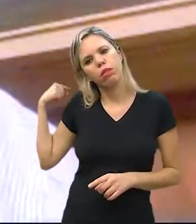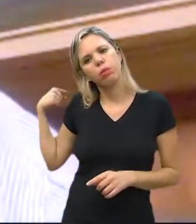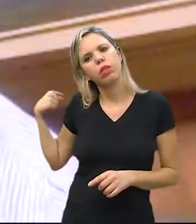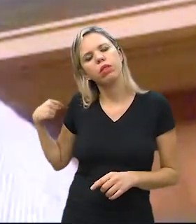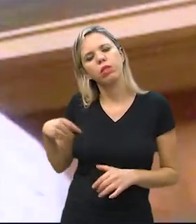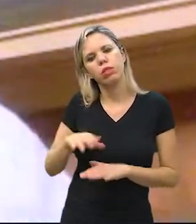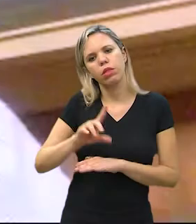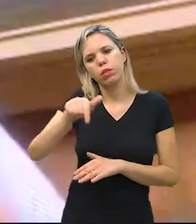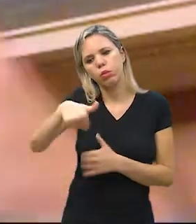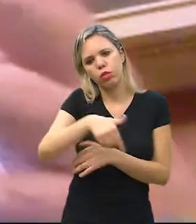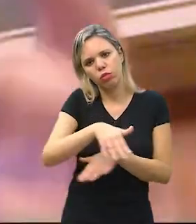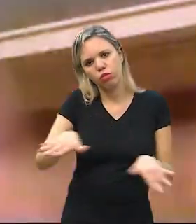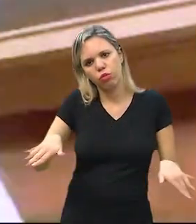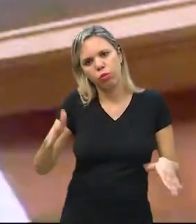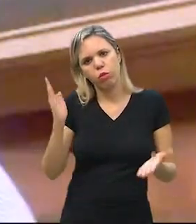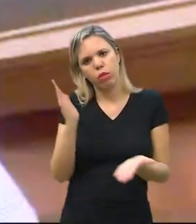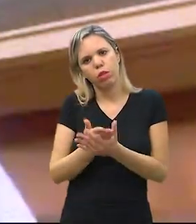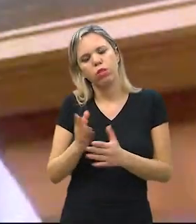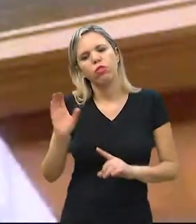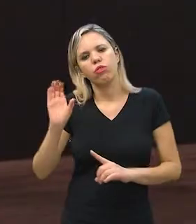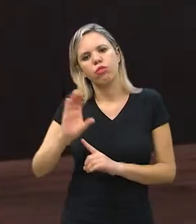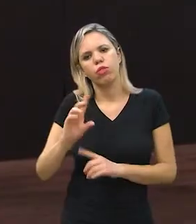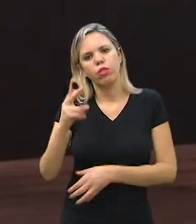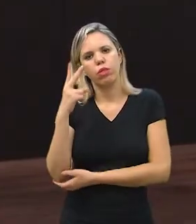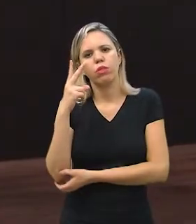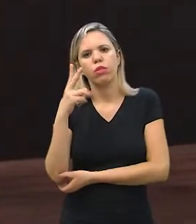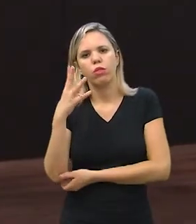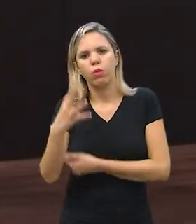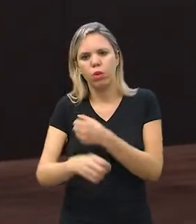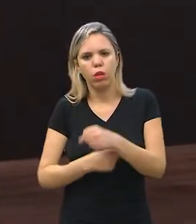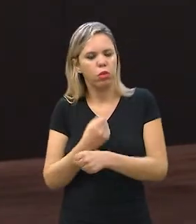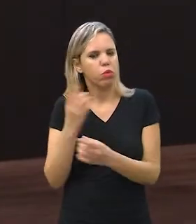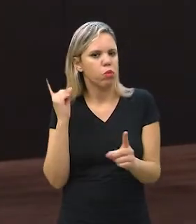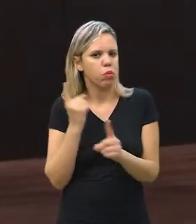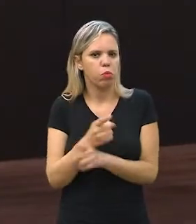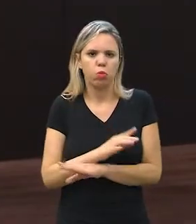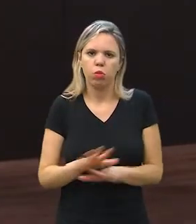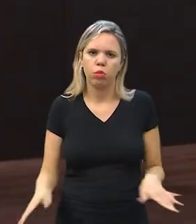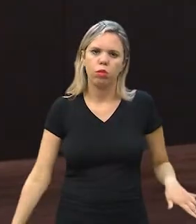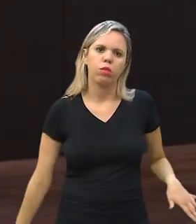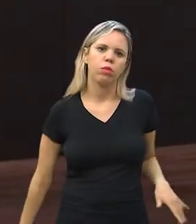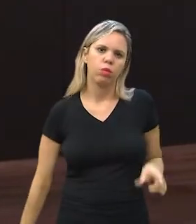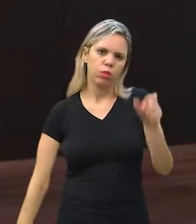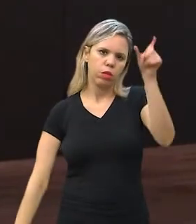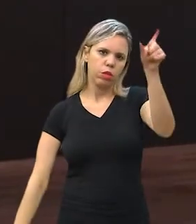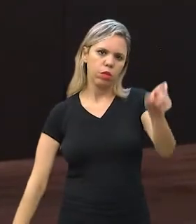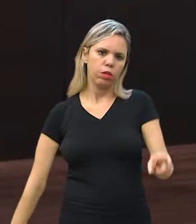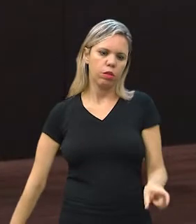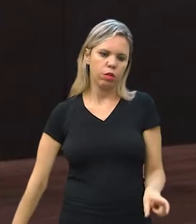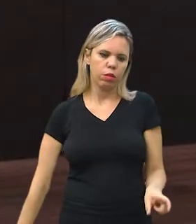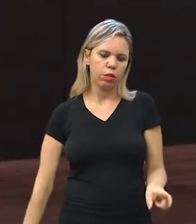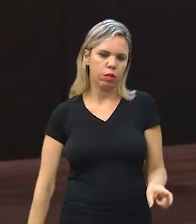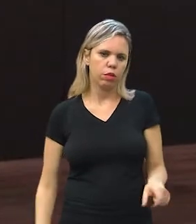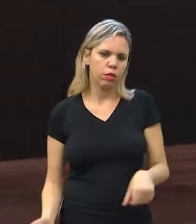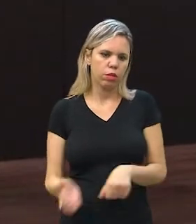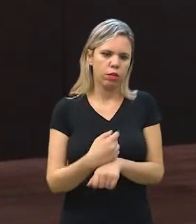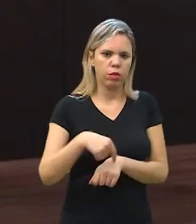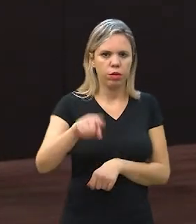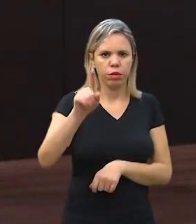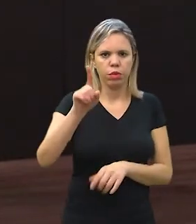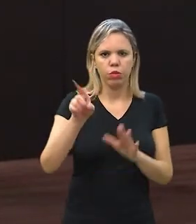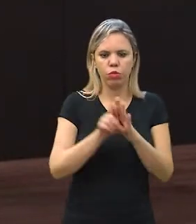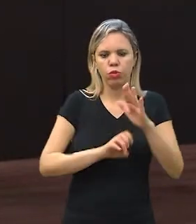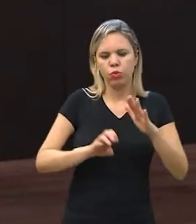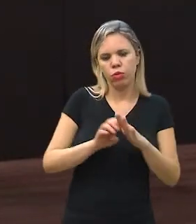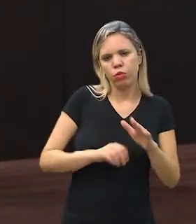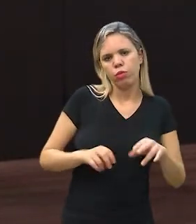cliente no passado, mas depois deixou de ser cliente e faz 2, 3, 4 anos que você não vê mais? Ou aquela pessoa que, antes de você